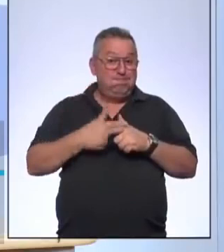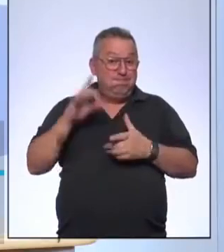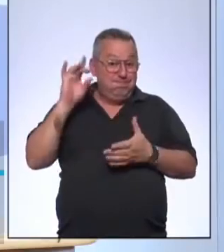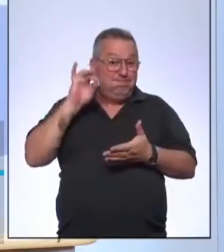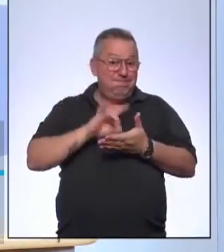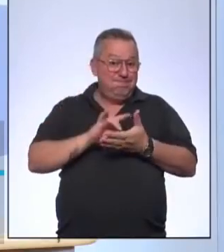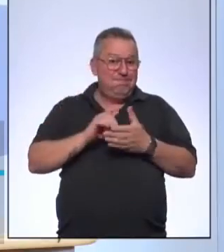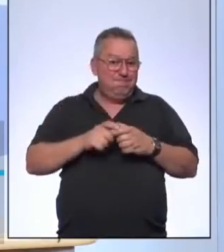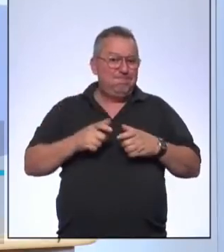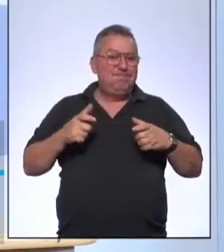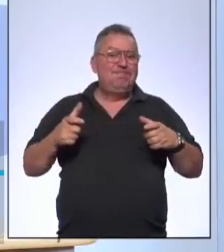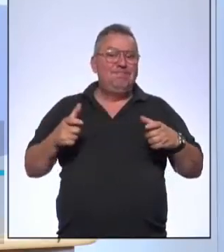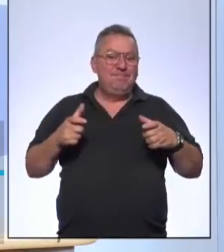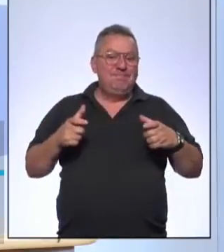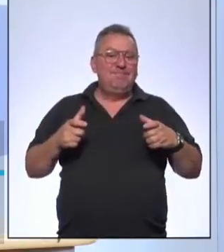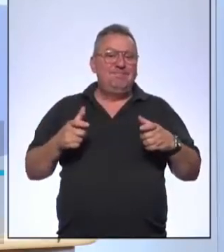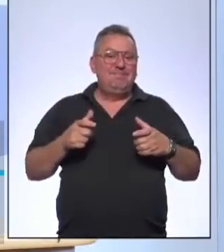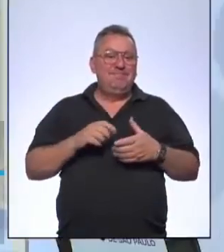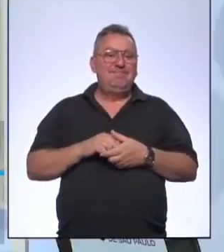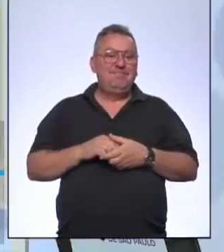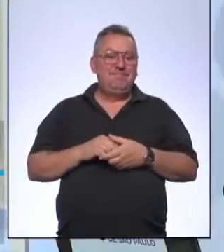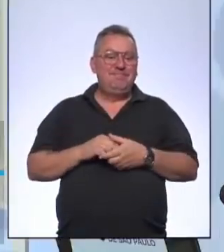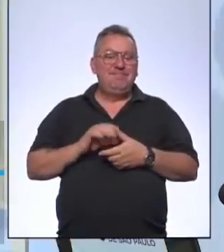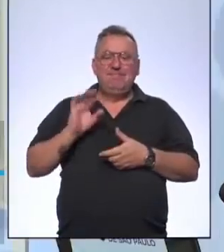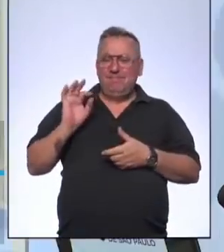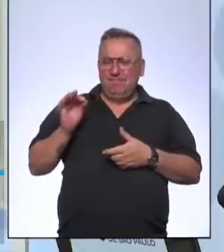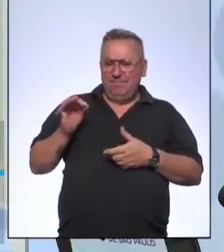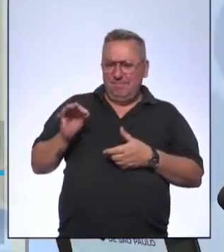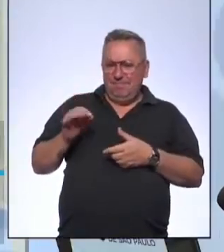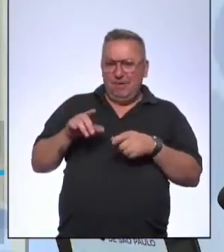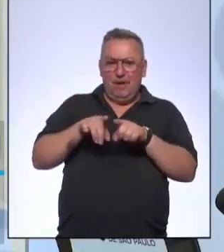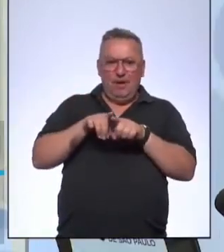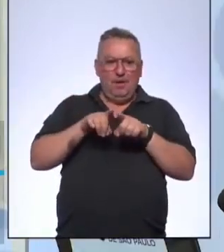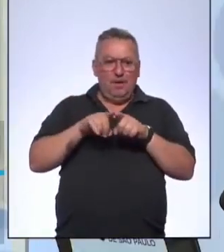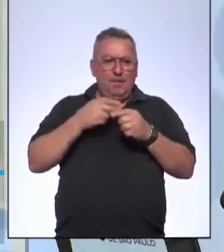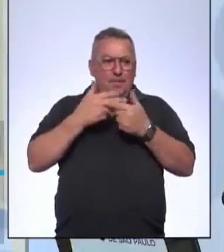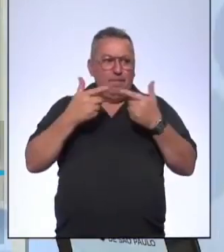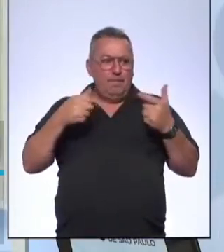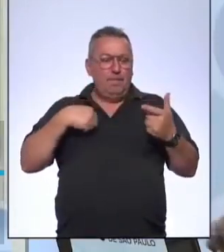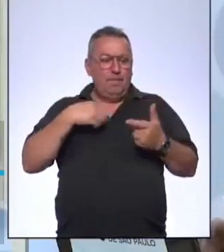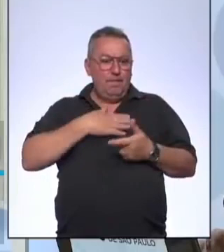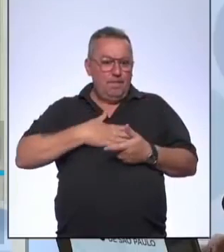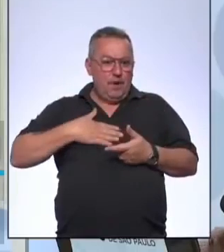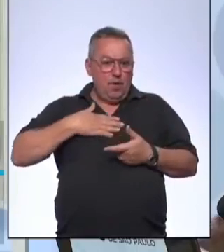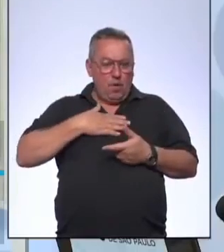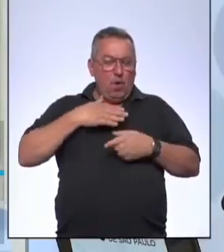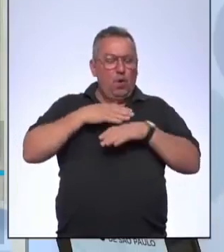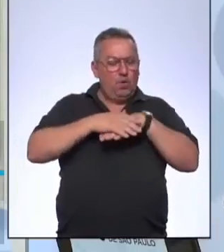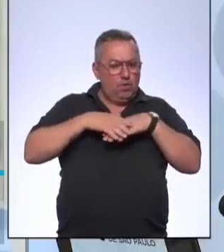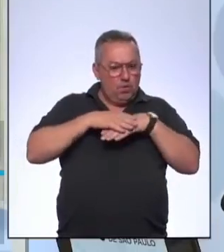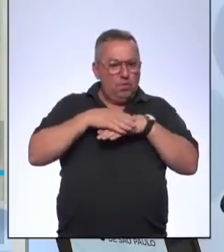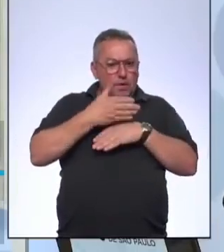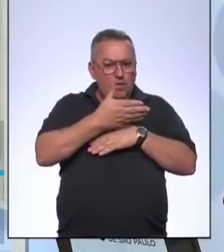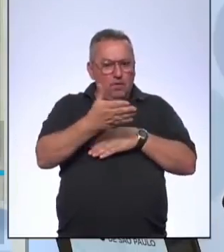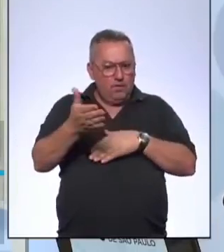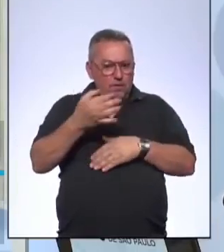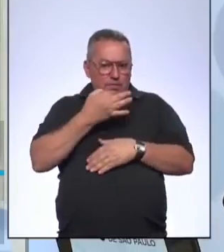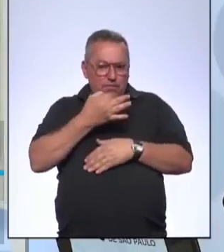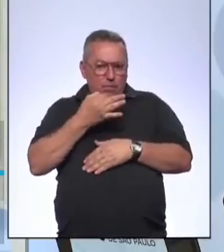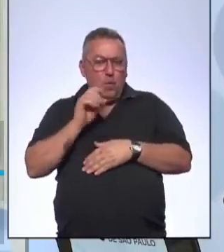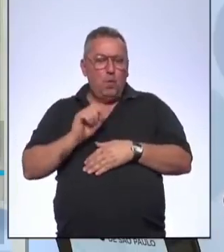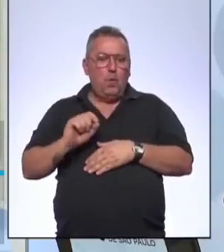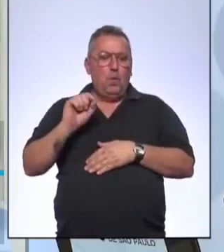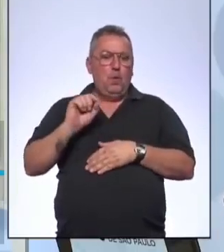verdade é grande. Isso mesmo, né? E uma das coisas que geralmente eu comento, falo para todo mundo, é